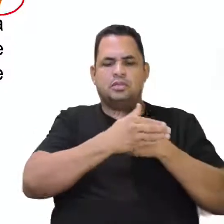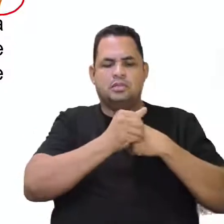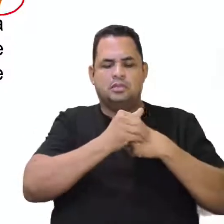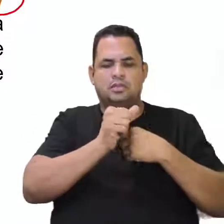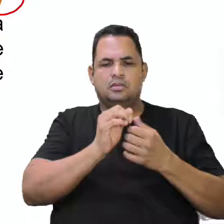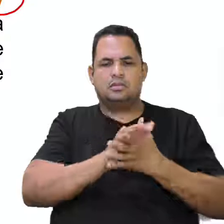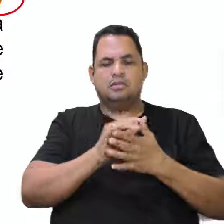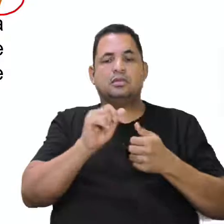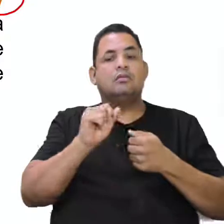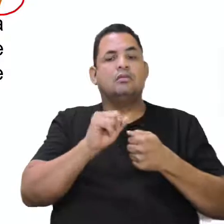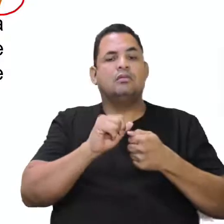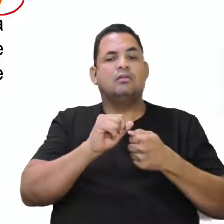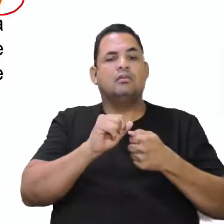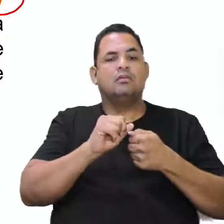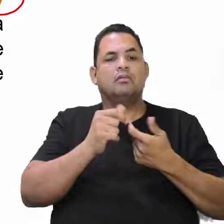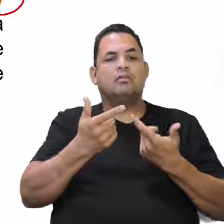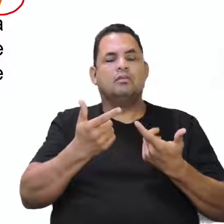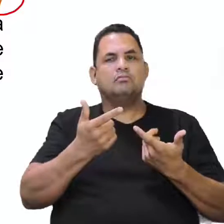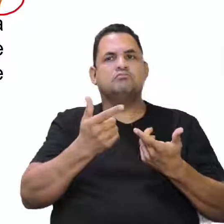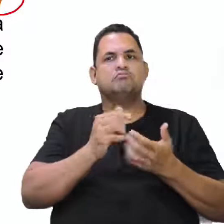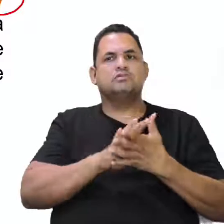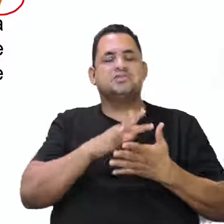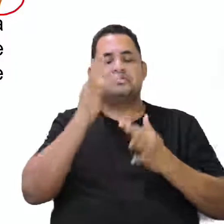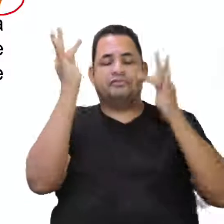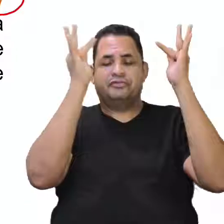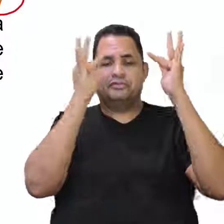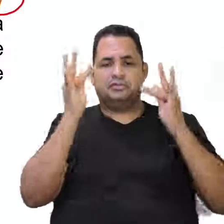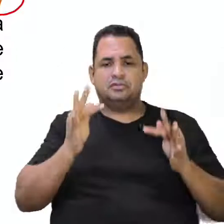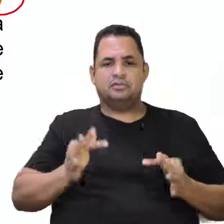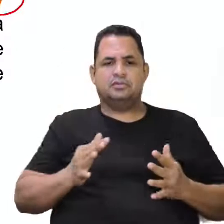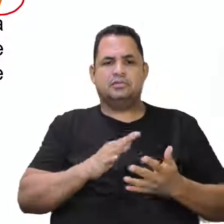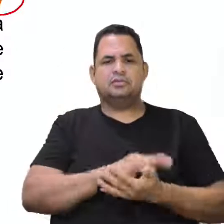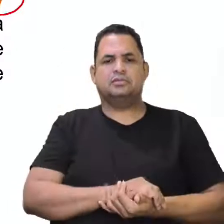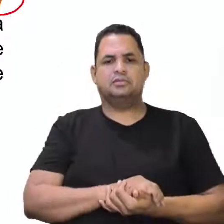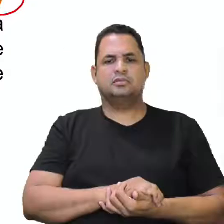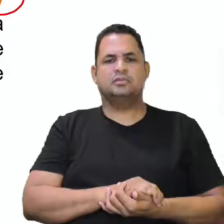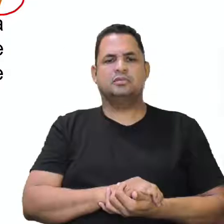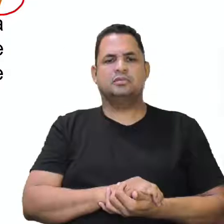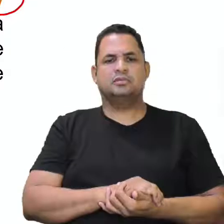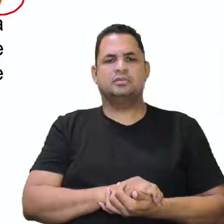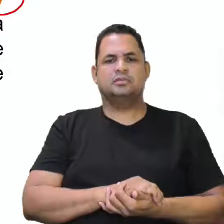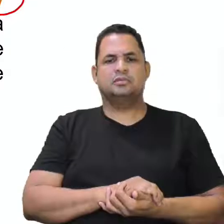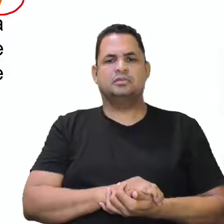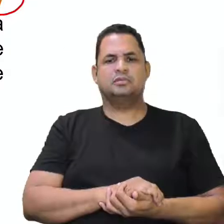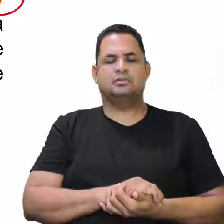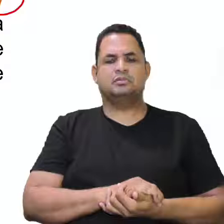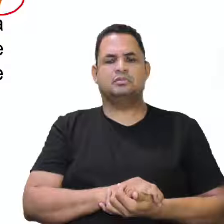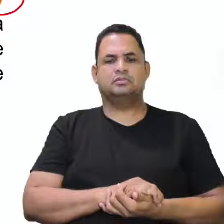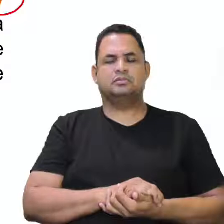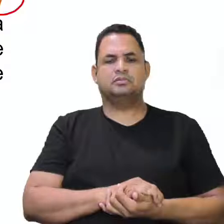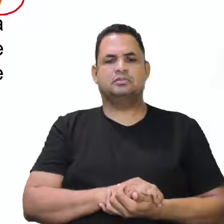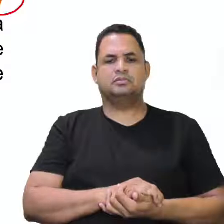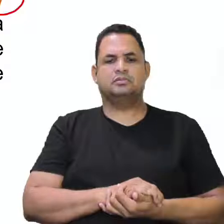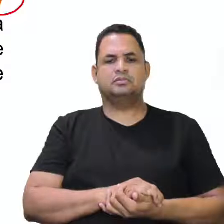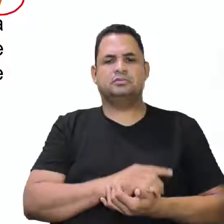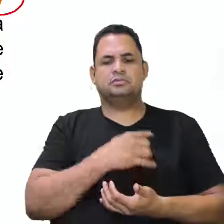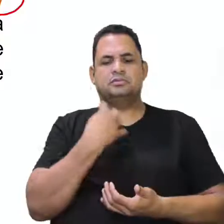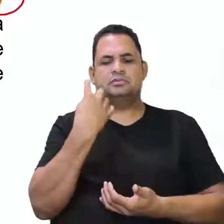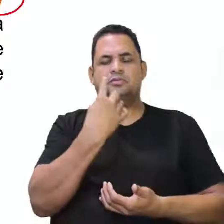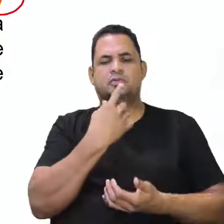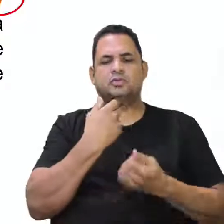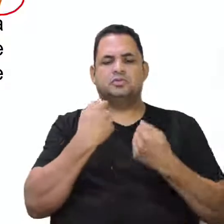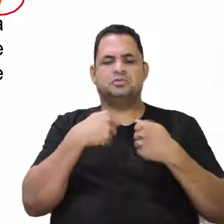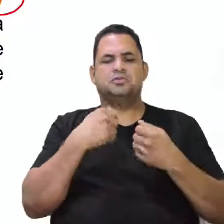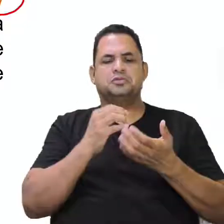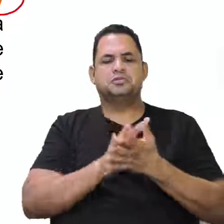estimação para fazer você happier, né? Mais feliz. We can easily adopt a dog. Nós podemos